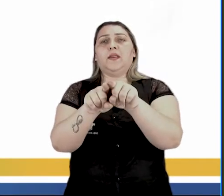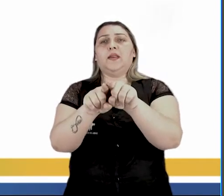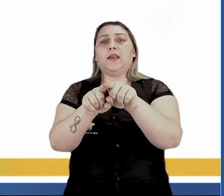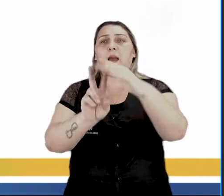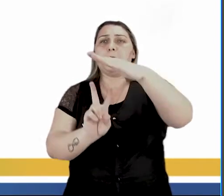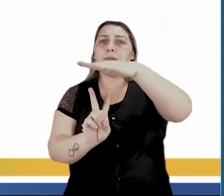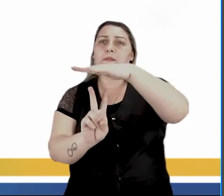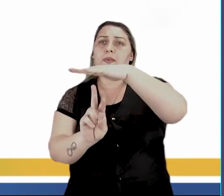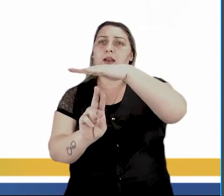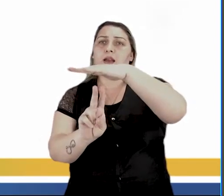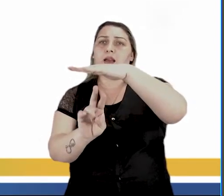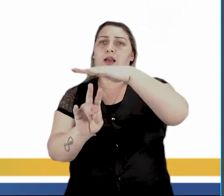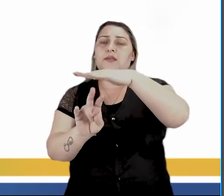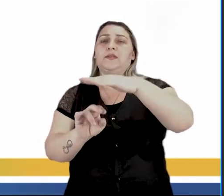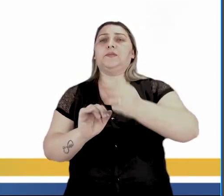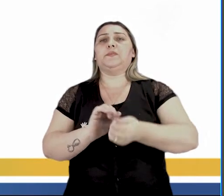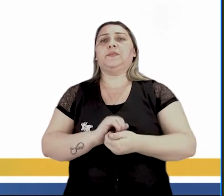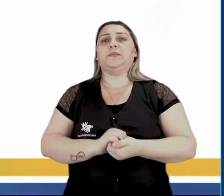Velho.